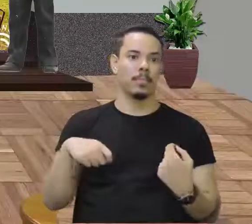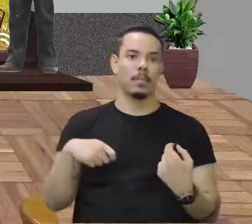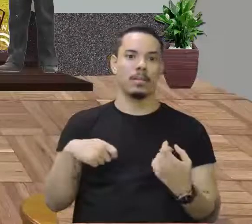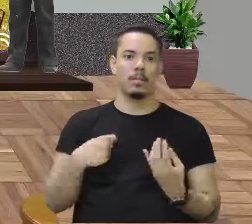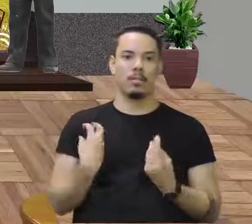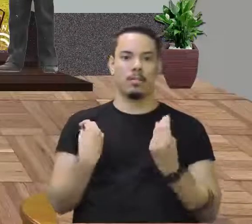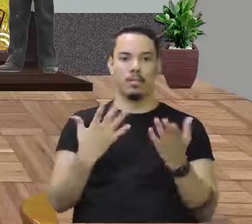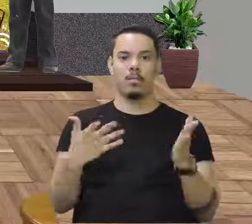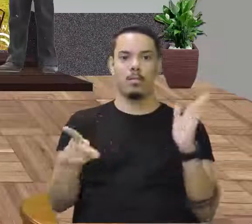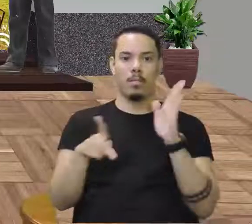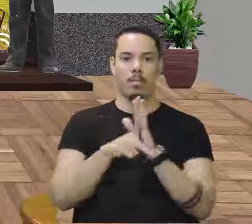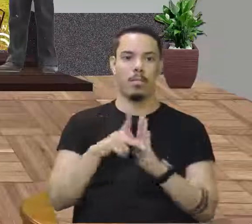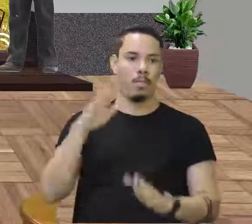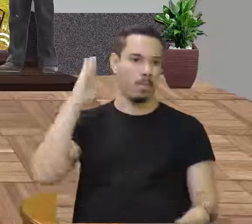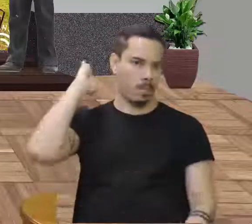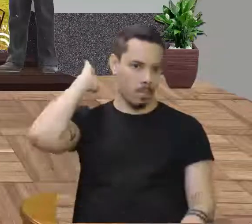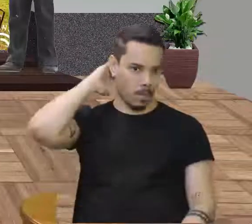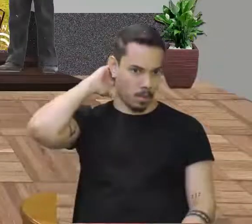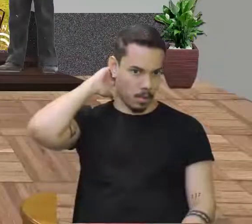do Pará.